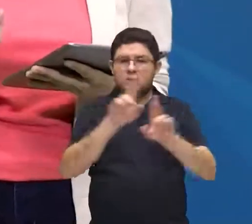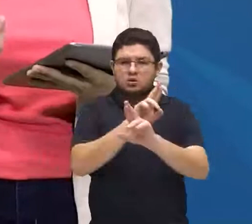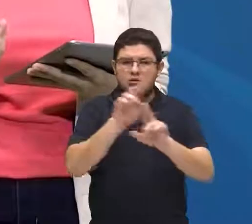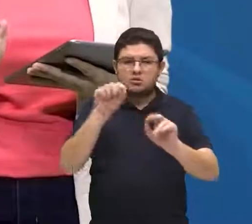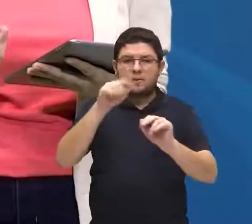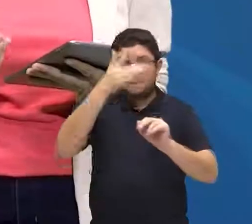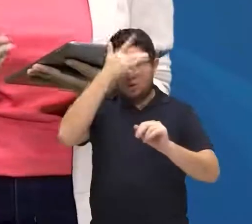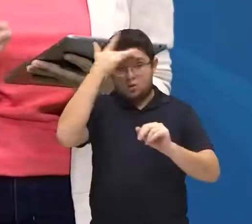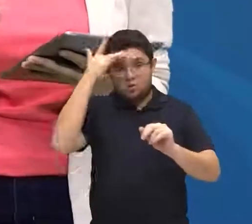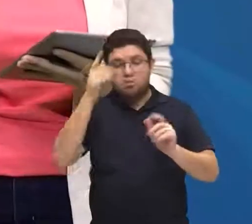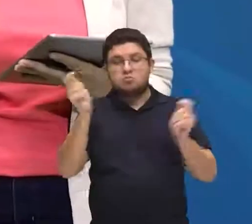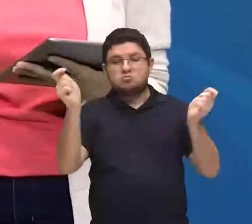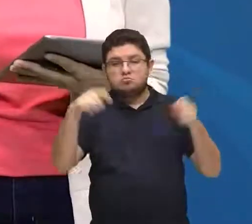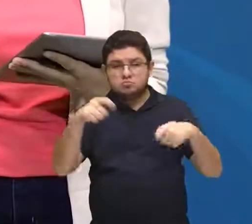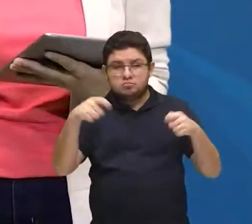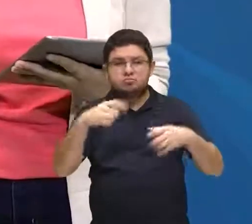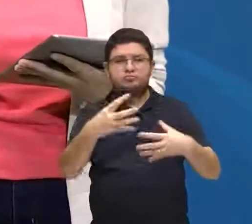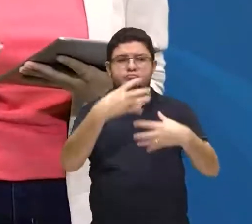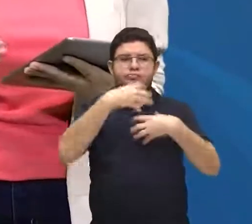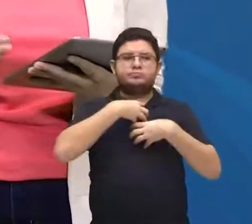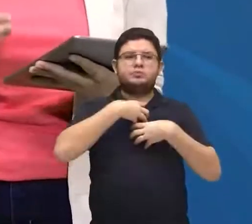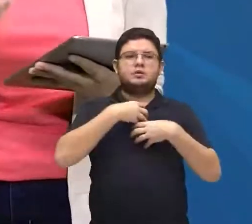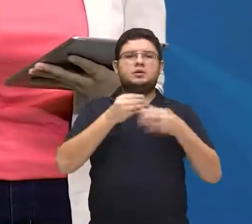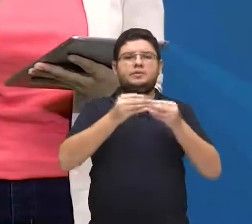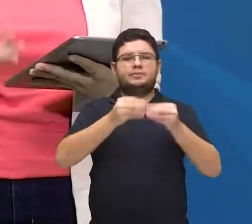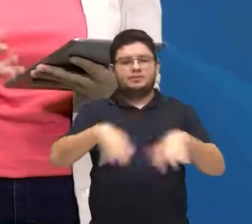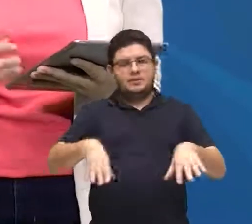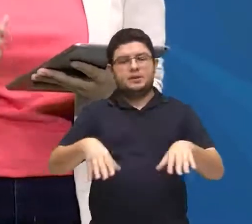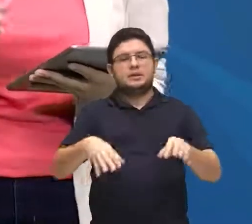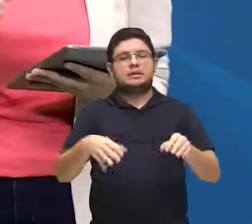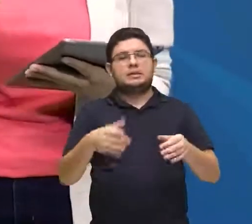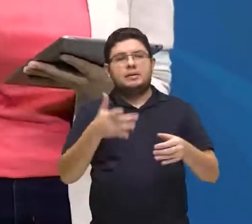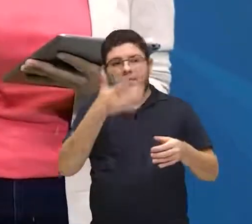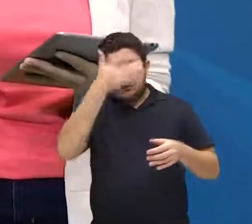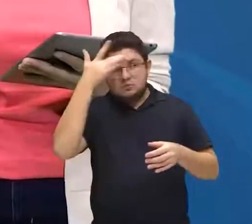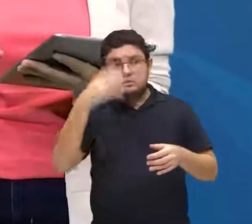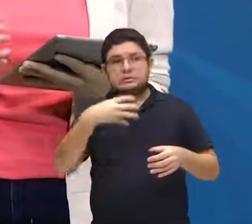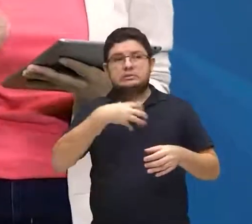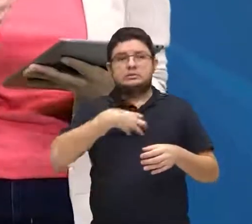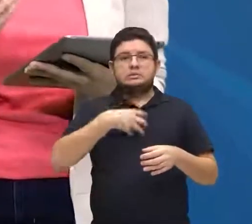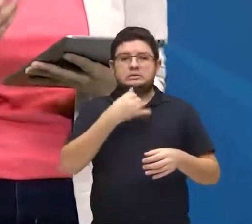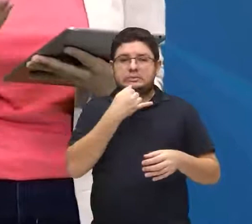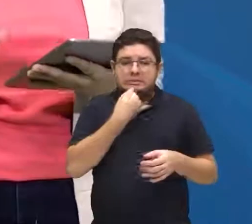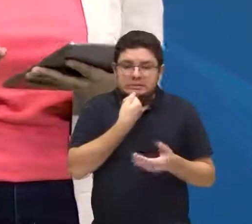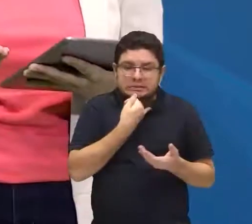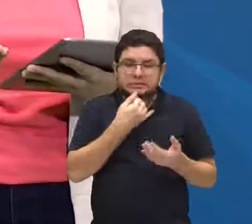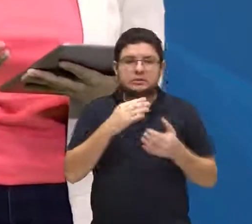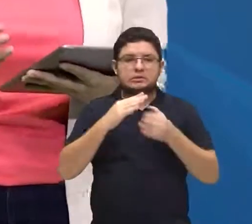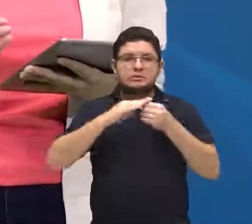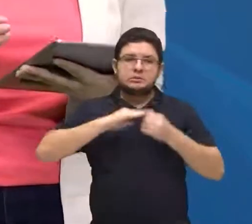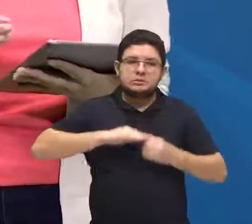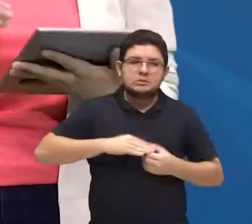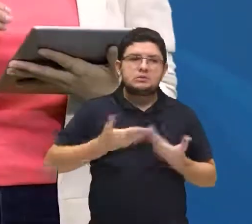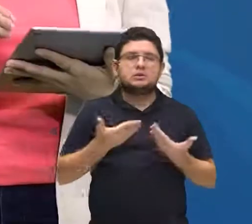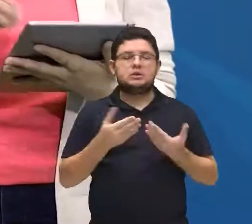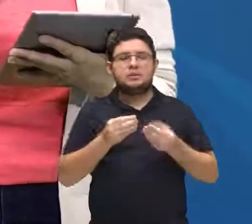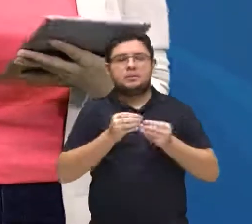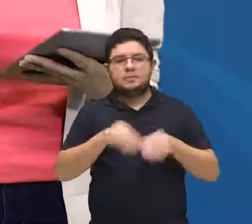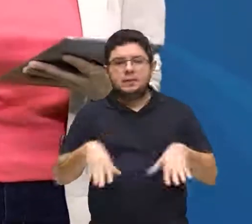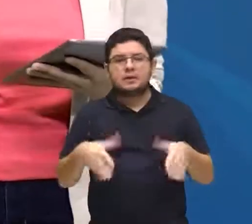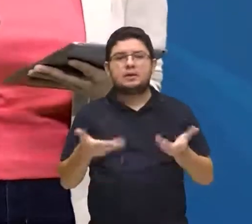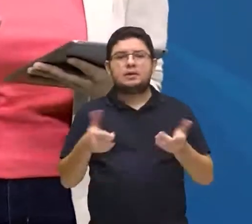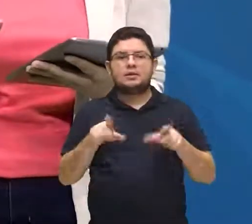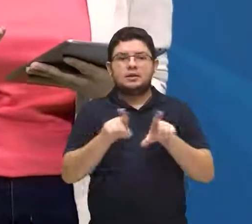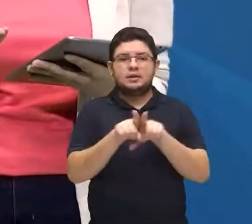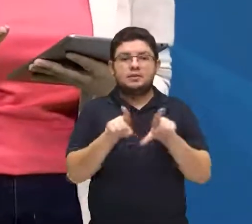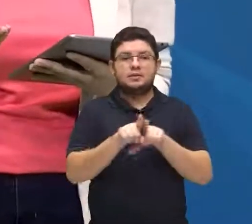podem causar aí esse dano, né? A pessoa pode se sentir triste, né? Acuada, prejudicada e